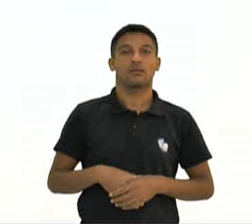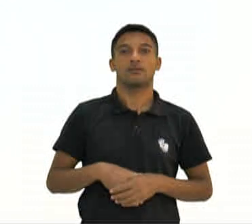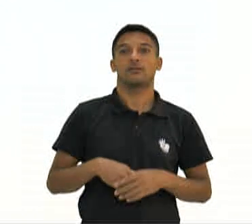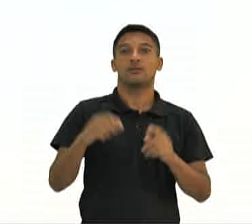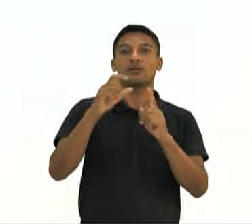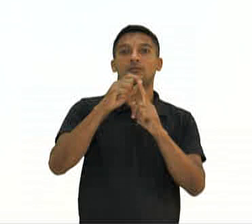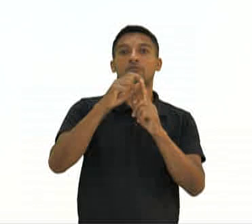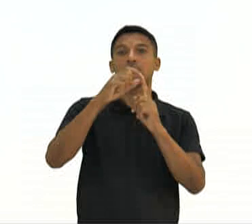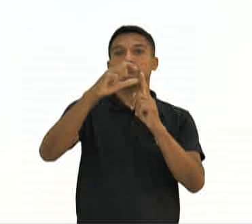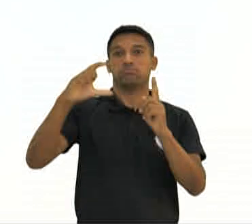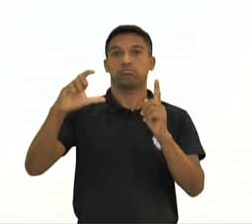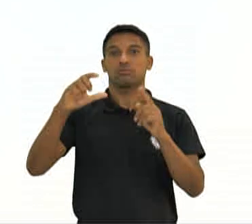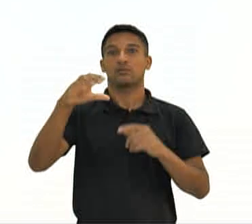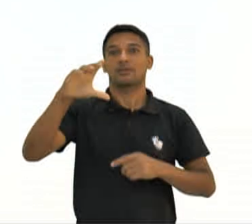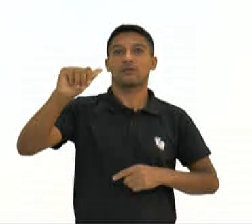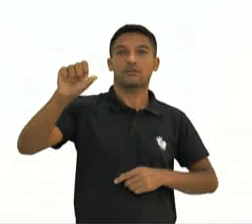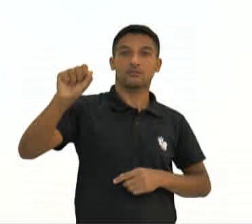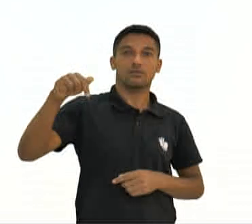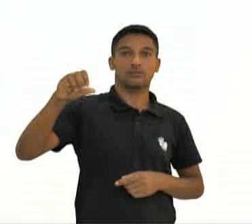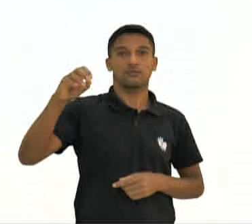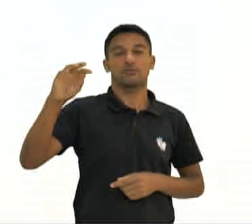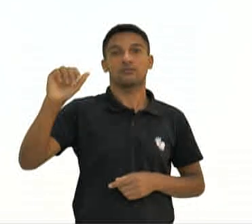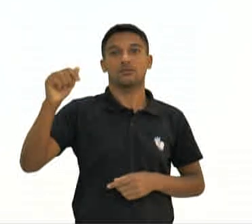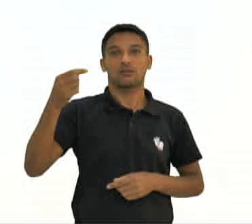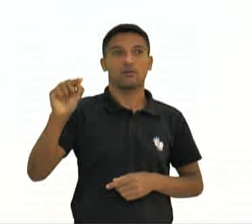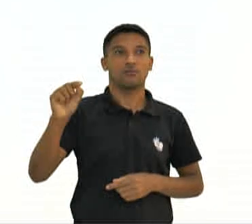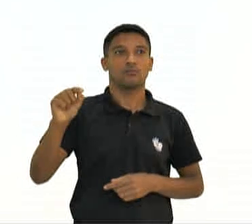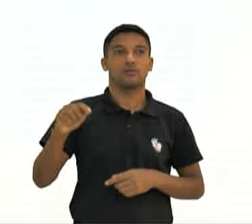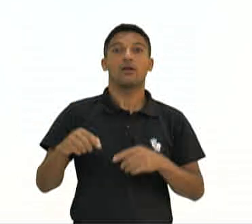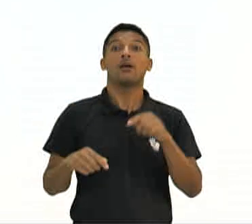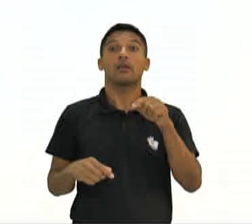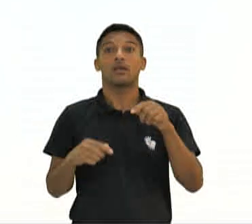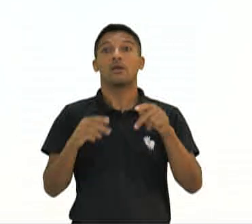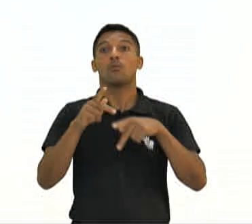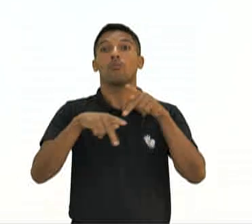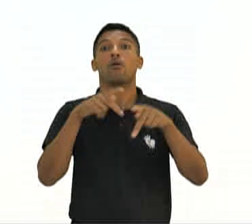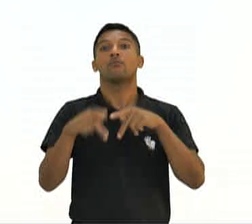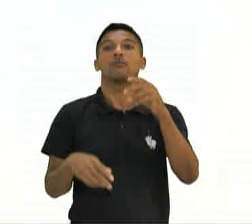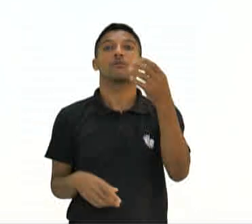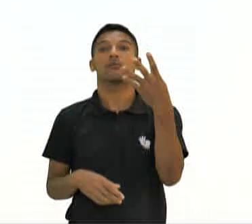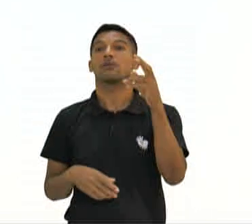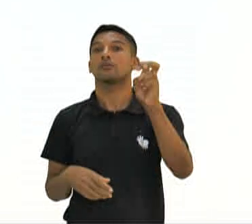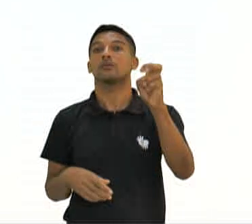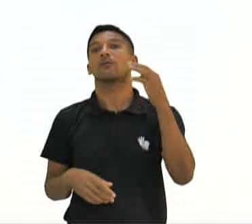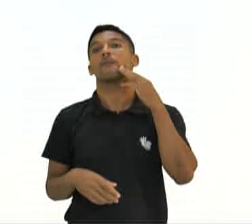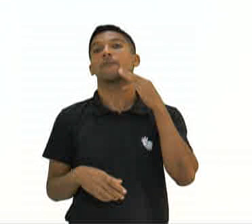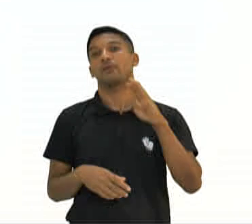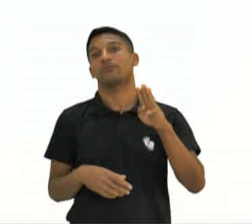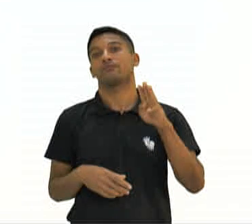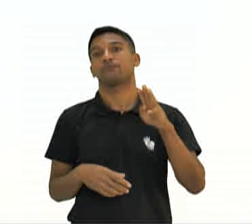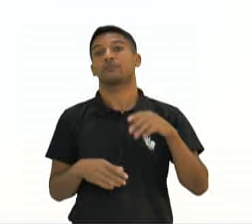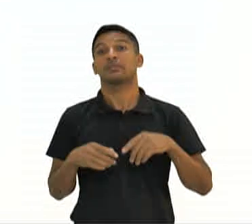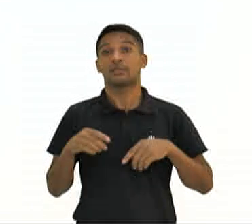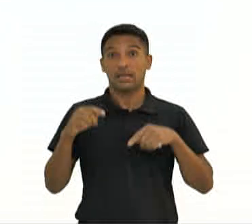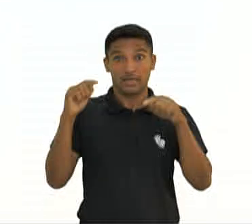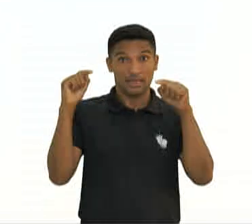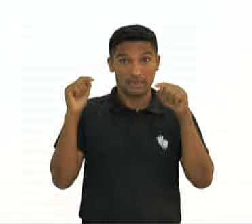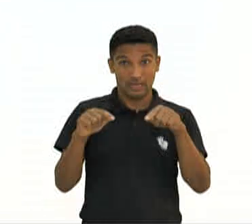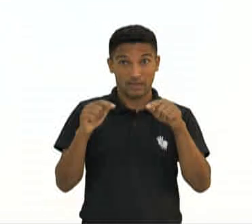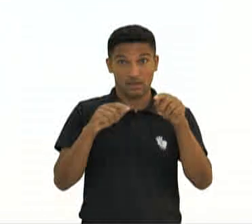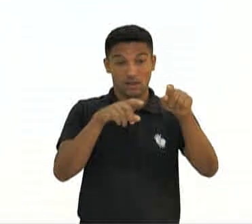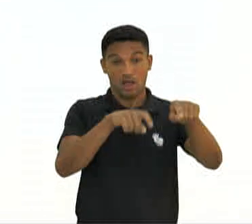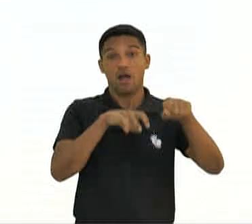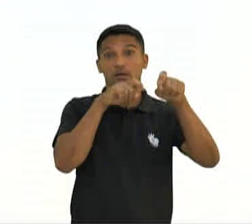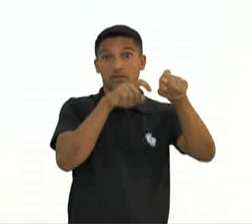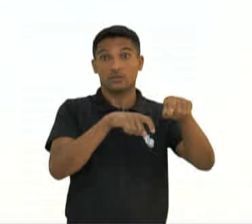da população, né? Grande parte da população está desenvolvendo as atividades primárias, de base, agricultura e pecuária.